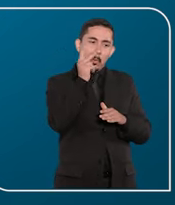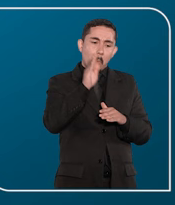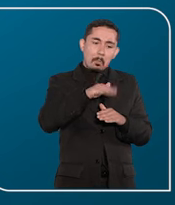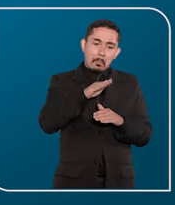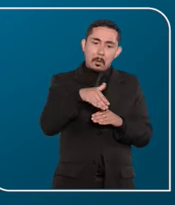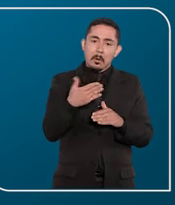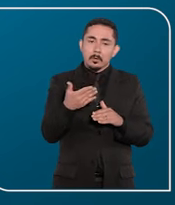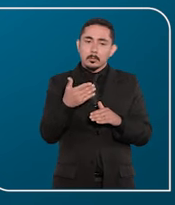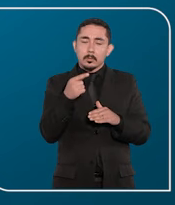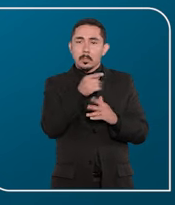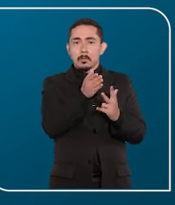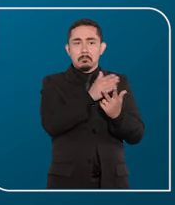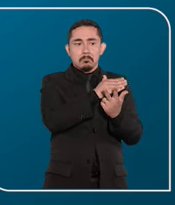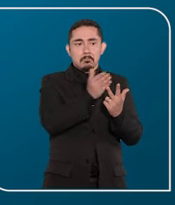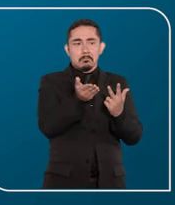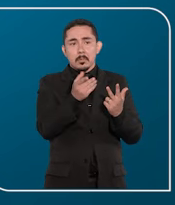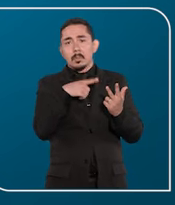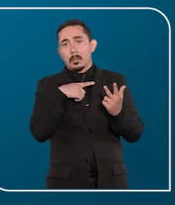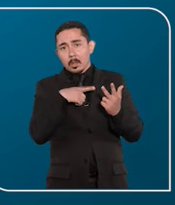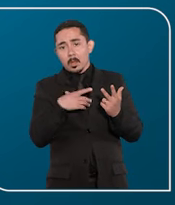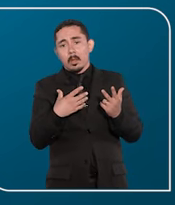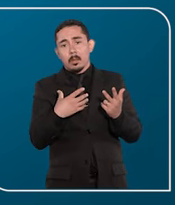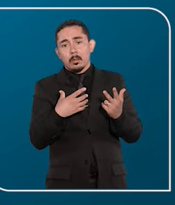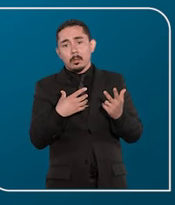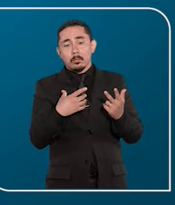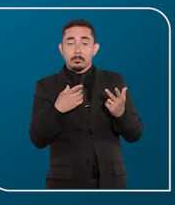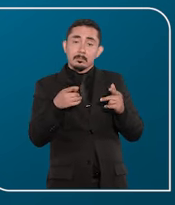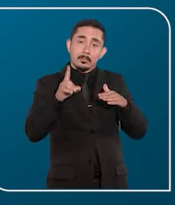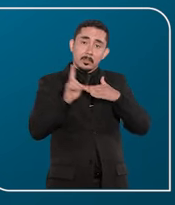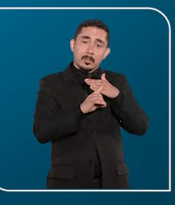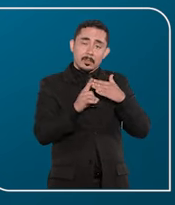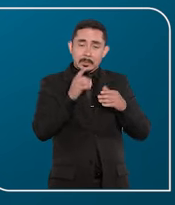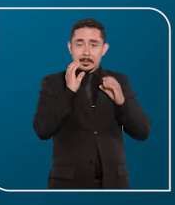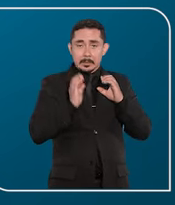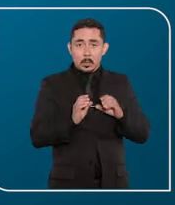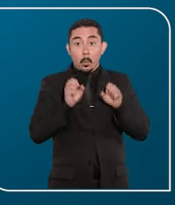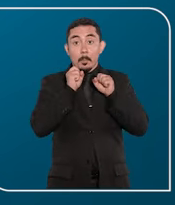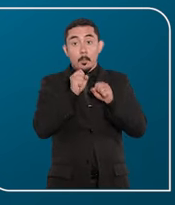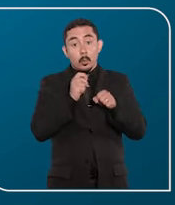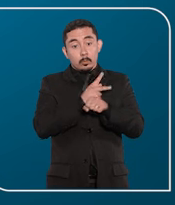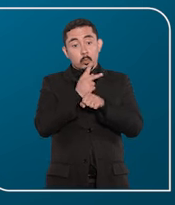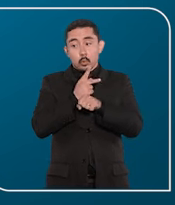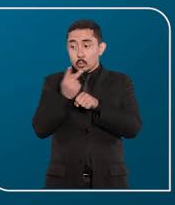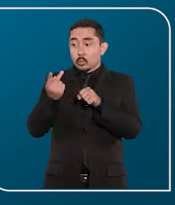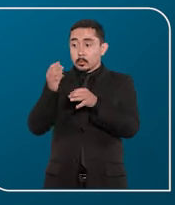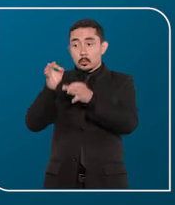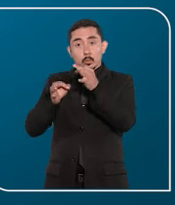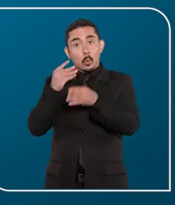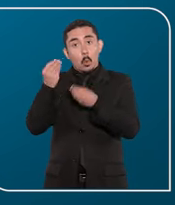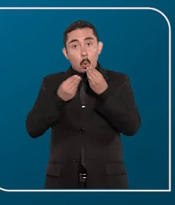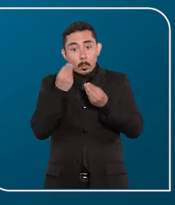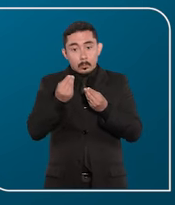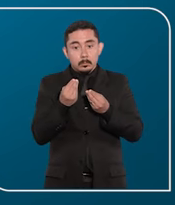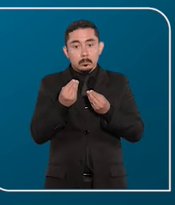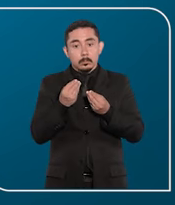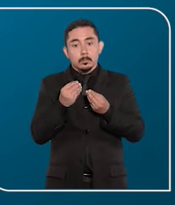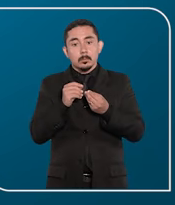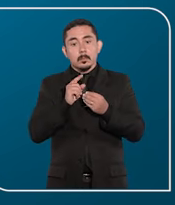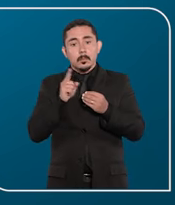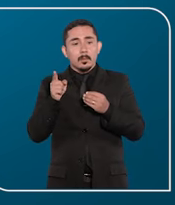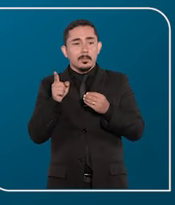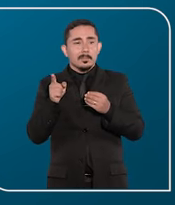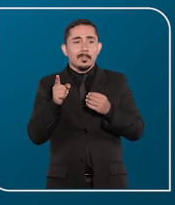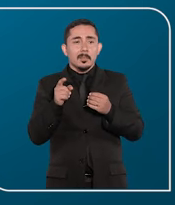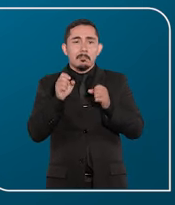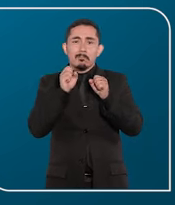parte prejudicada, enfim, o cliente, o cidadão, ele também pode buscar a realização do judiciário sem, né, a necessidade de